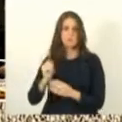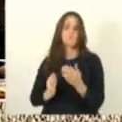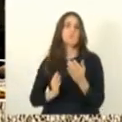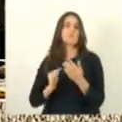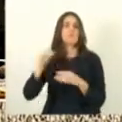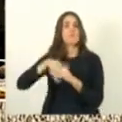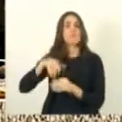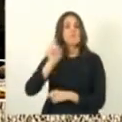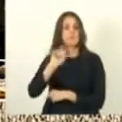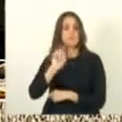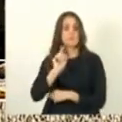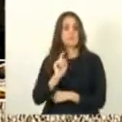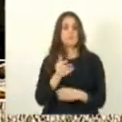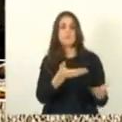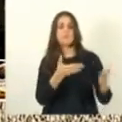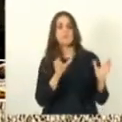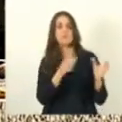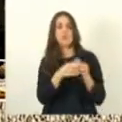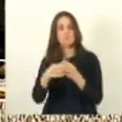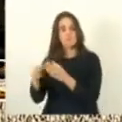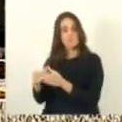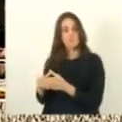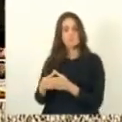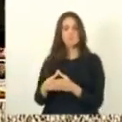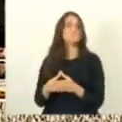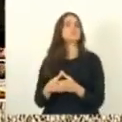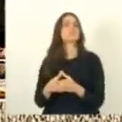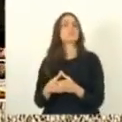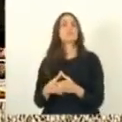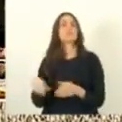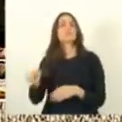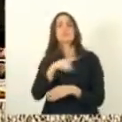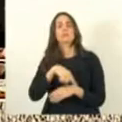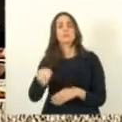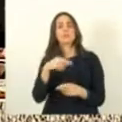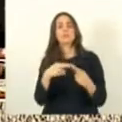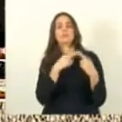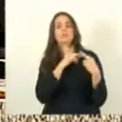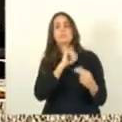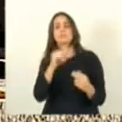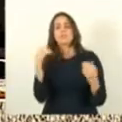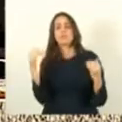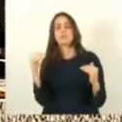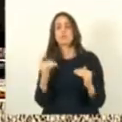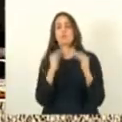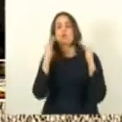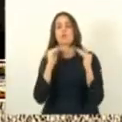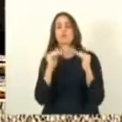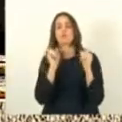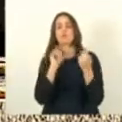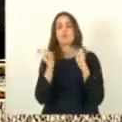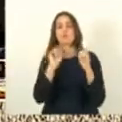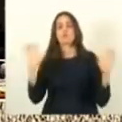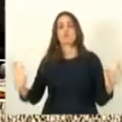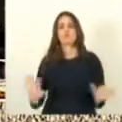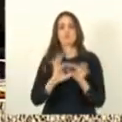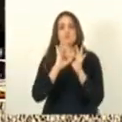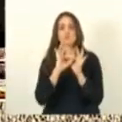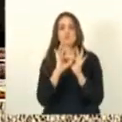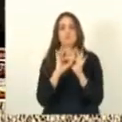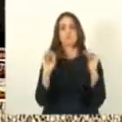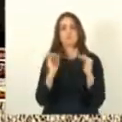Justiça, Segurança, Assistência Social e de Finanças, se eles concordam em nós fazermos reunião das